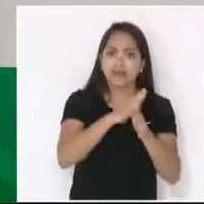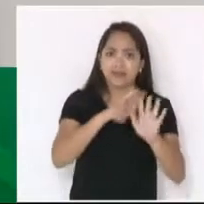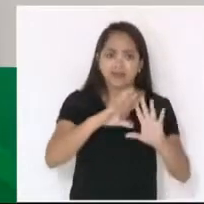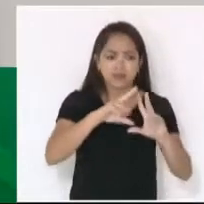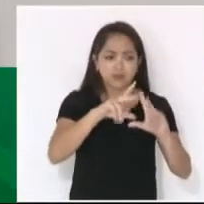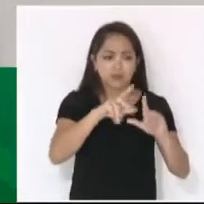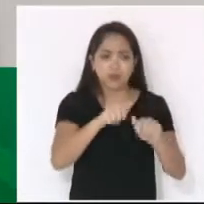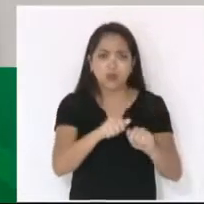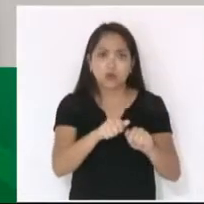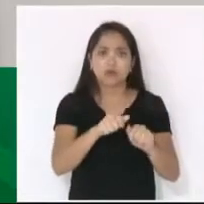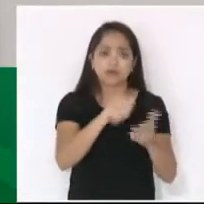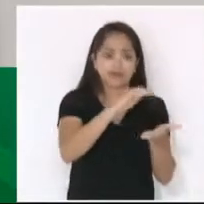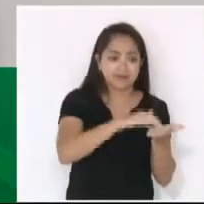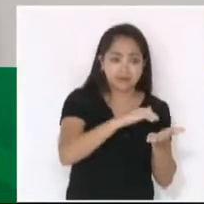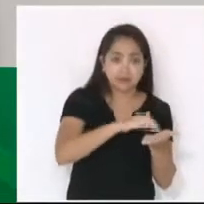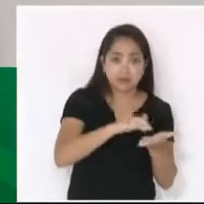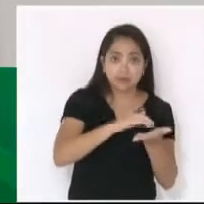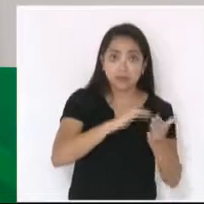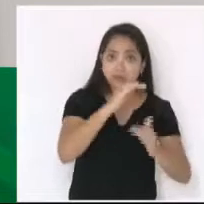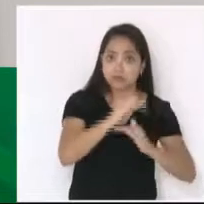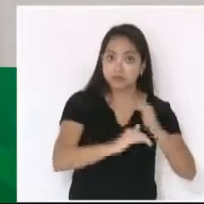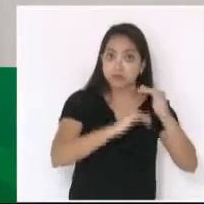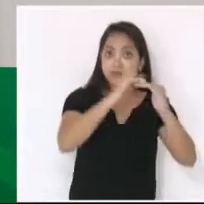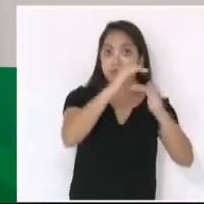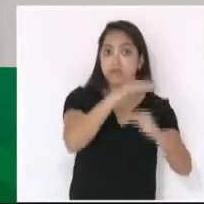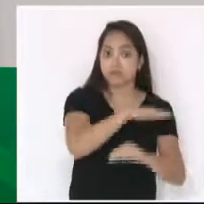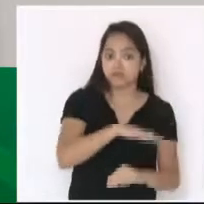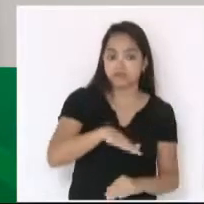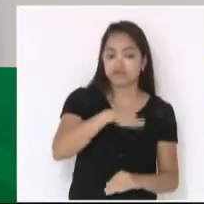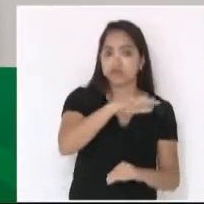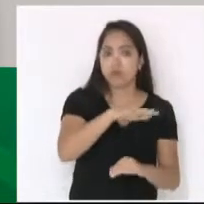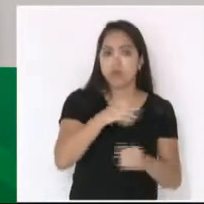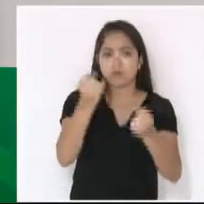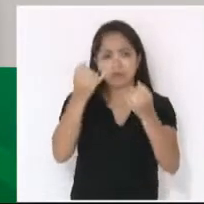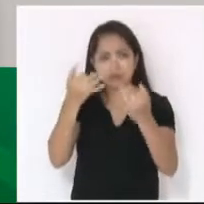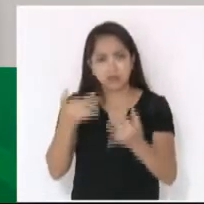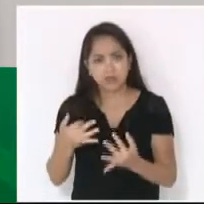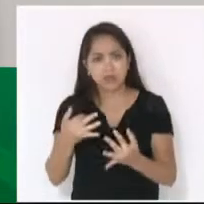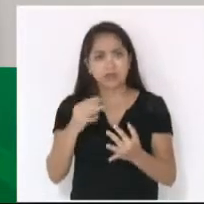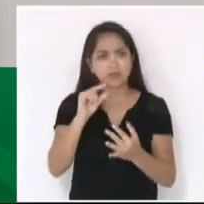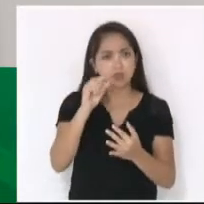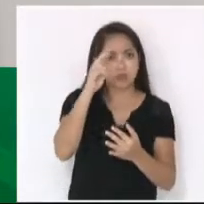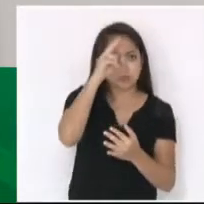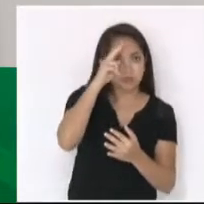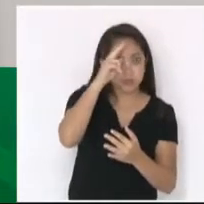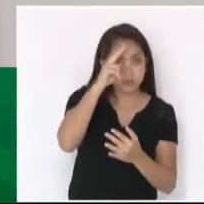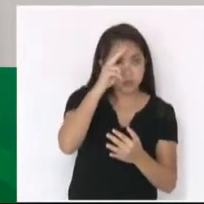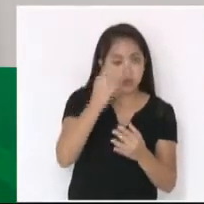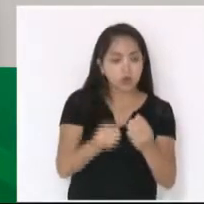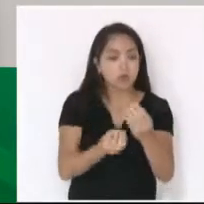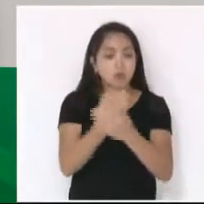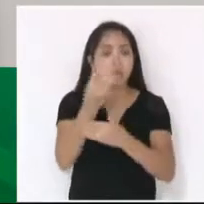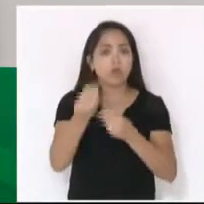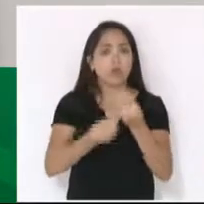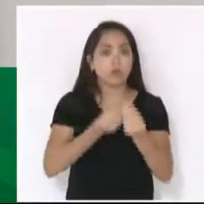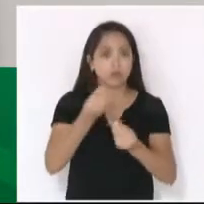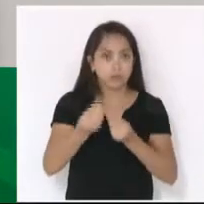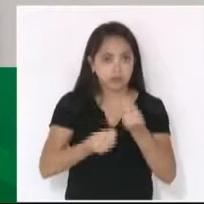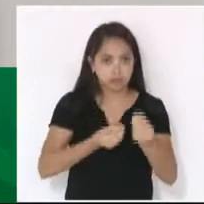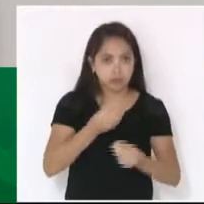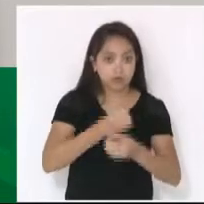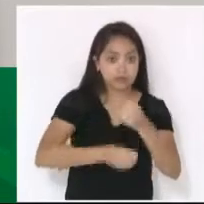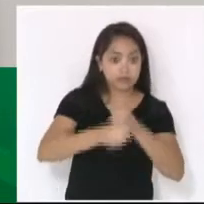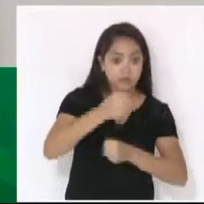as secretarias de desenvolvimento Regional conta um pouquinho da história do surgimento dessas secretarias desde as